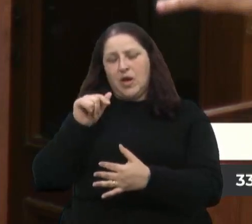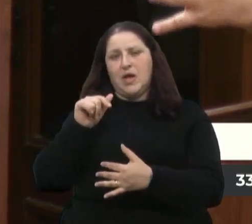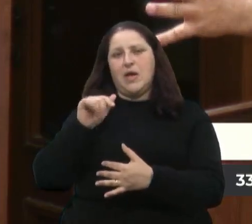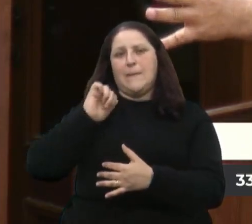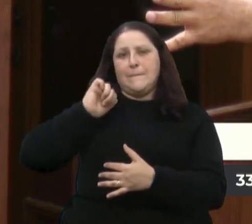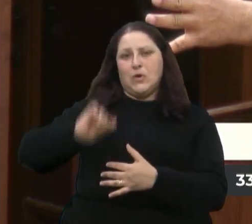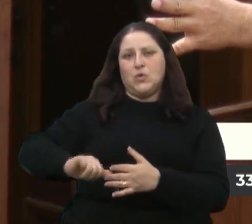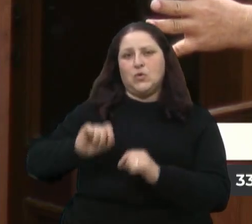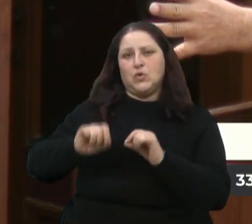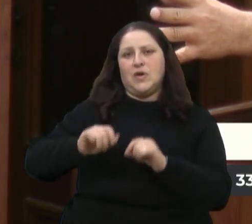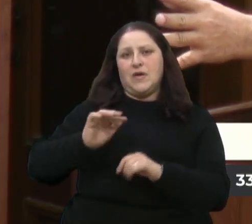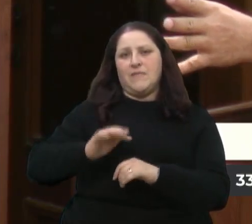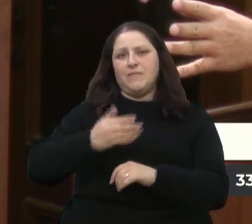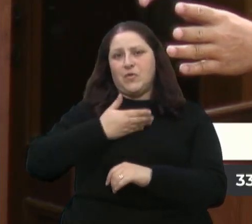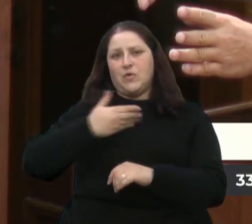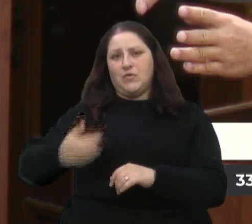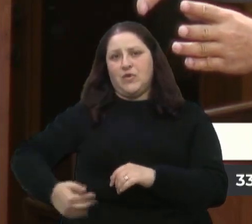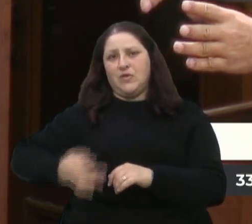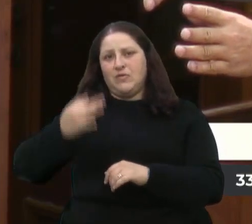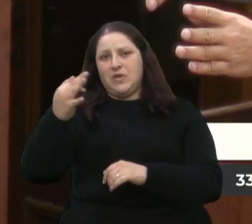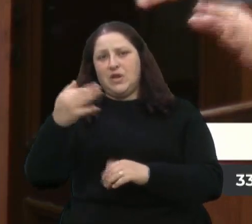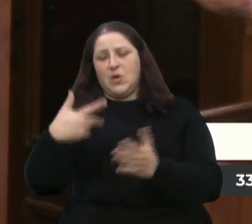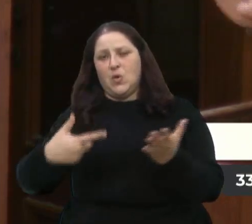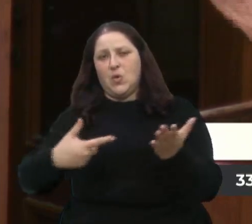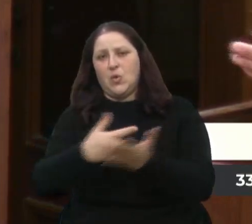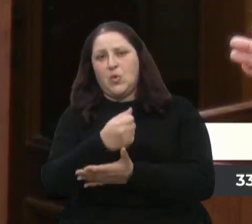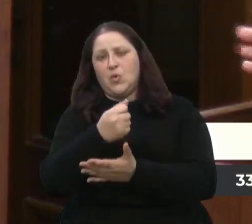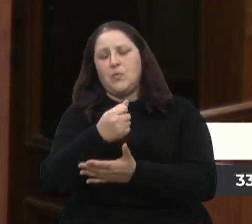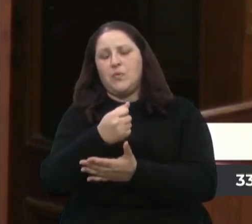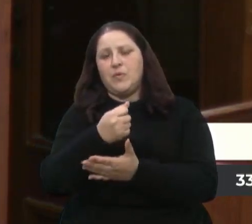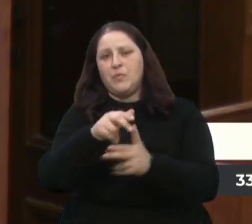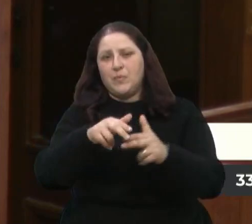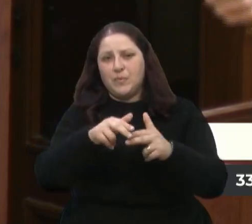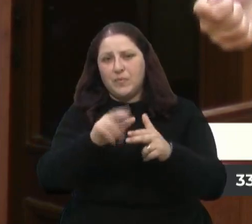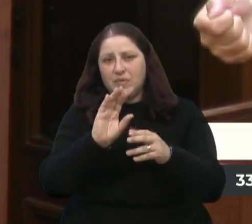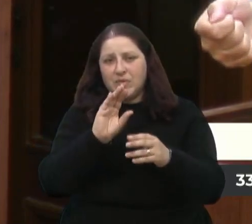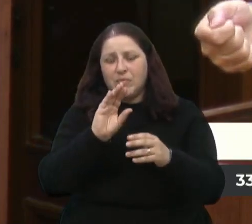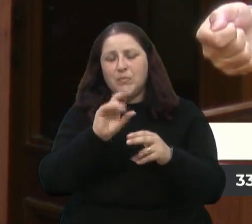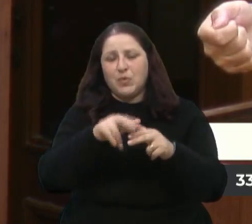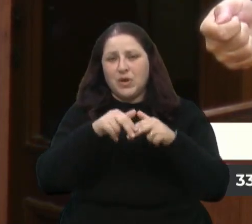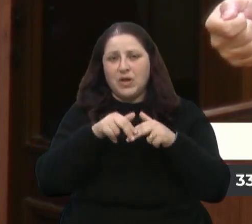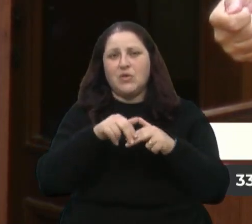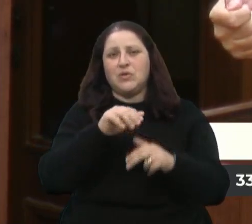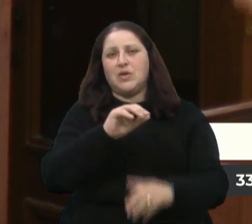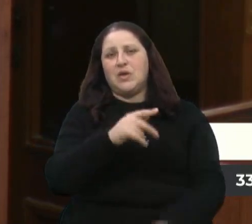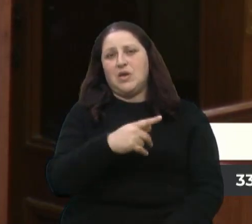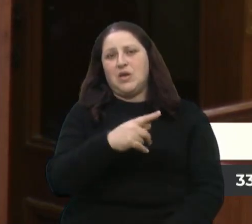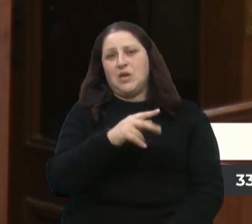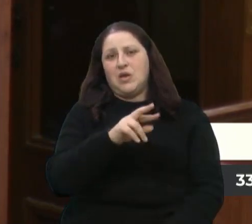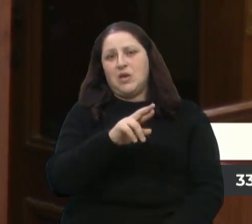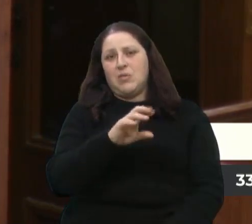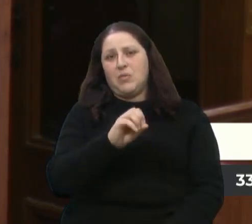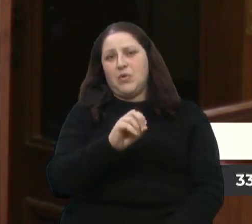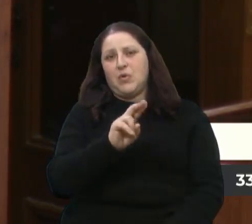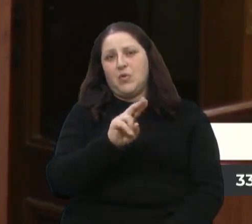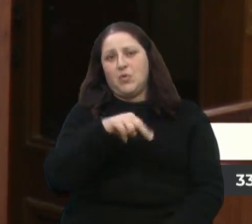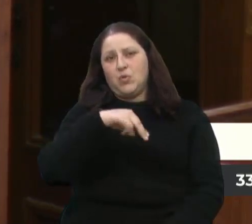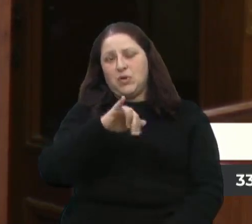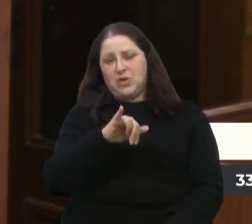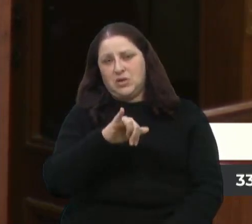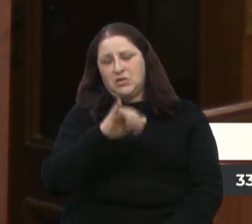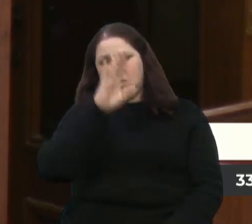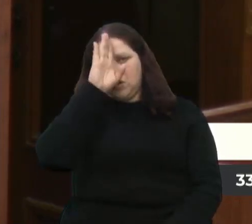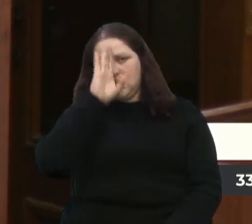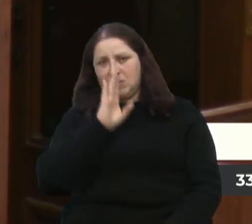compradas pelo governo federal através do ProUni. Mas elas não são gratuitas, são compradas, né? Então, isso é importante.